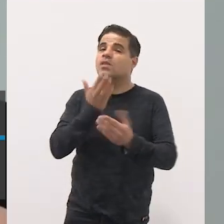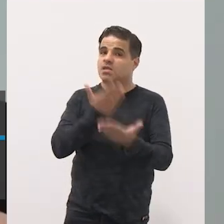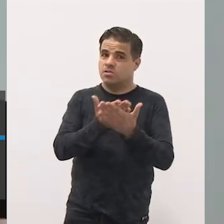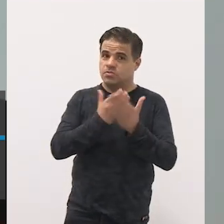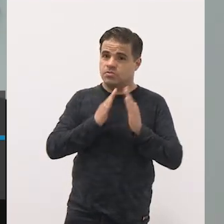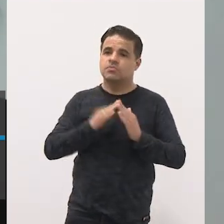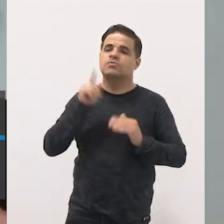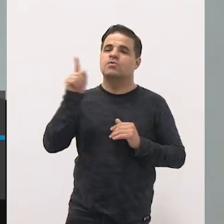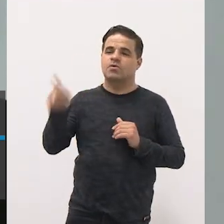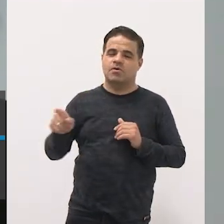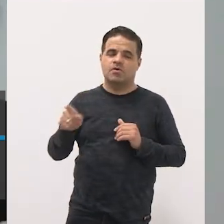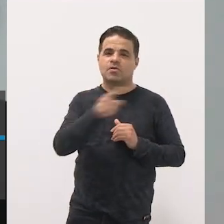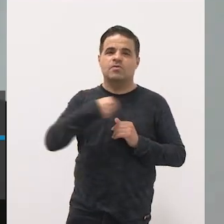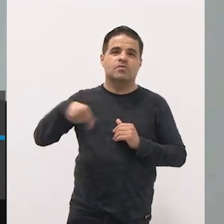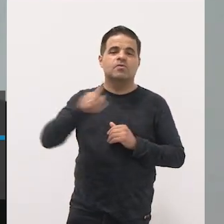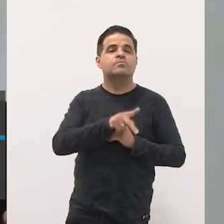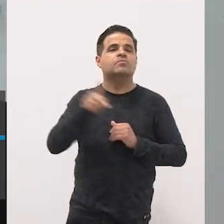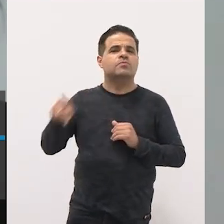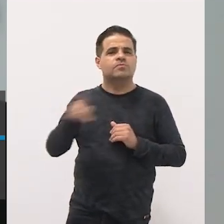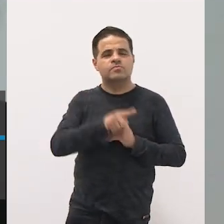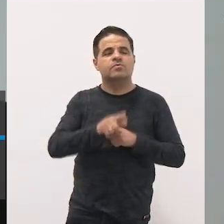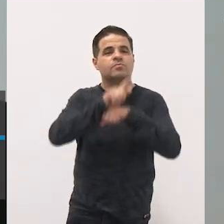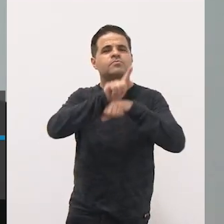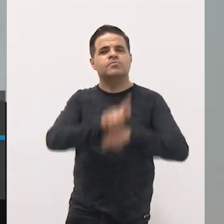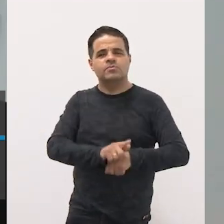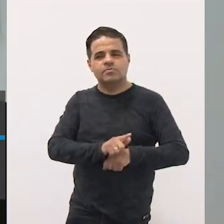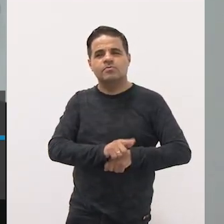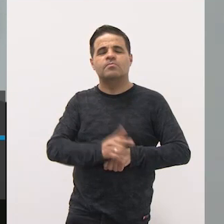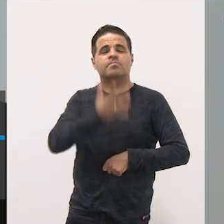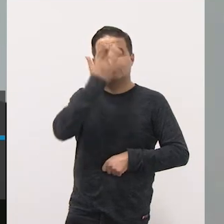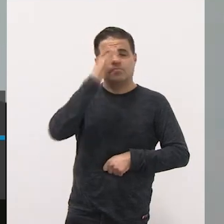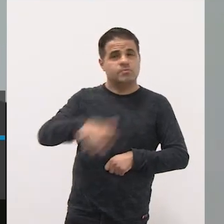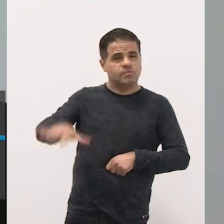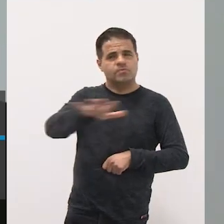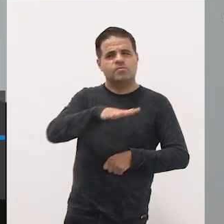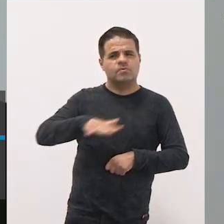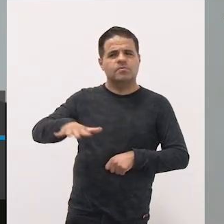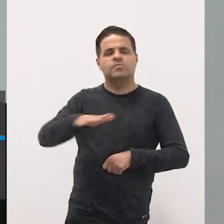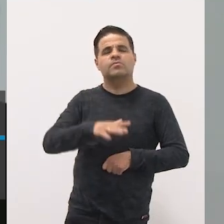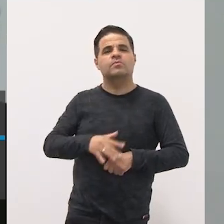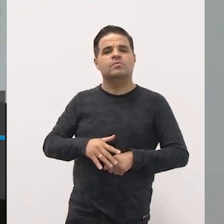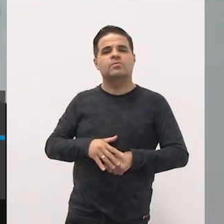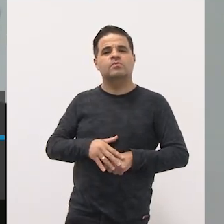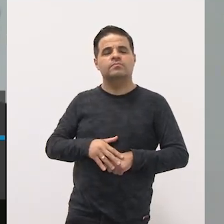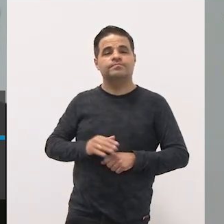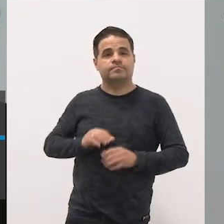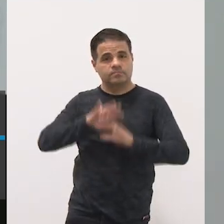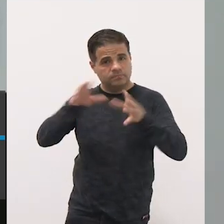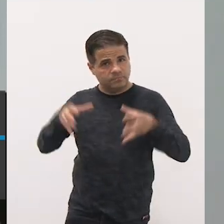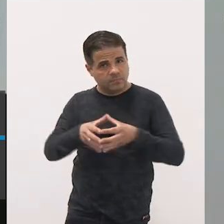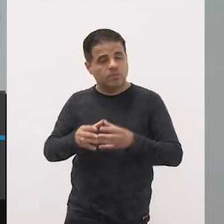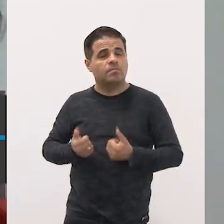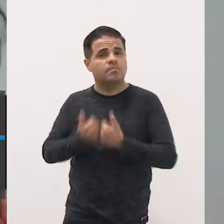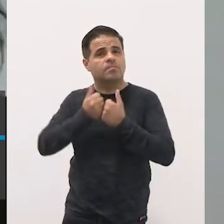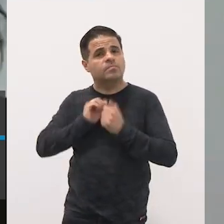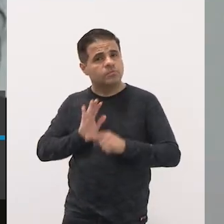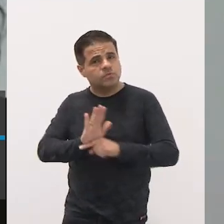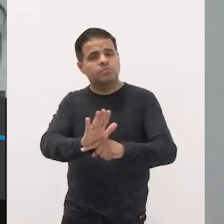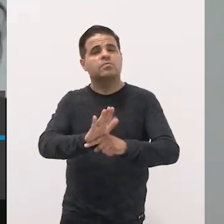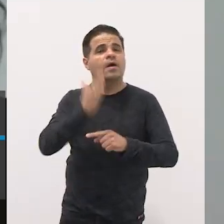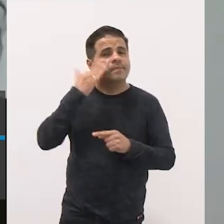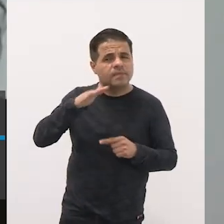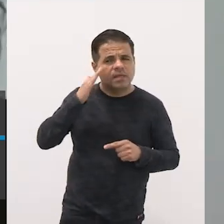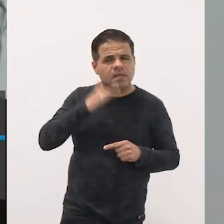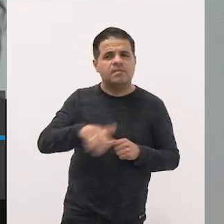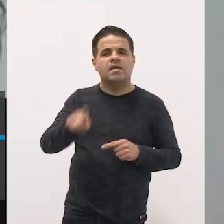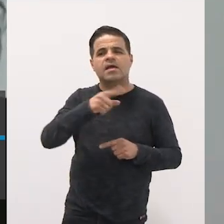escola, como professor, como gestor, como pessoal do quadro de apoio, de entender um